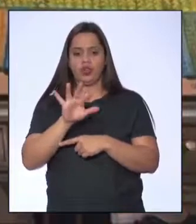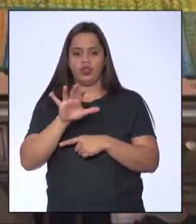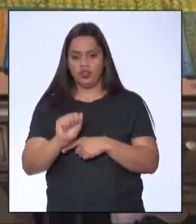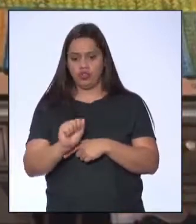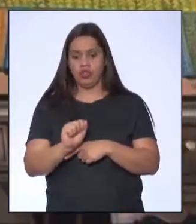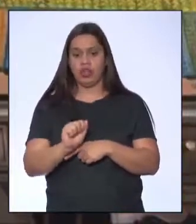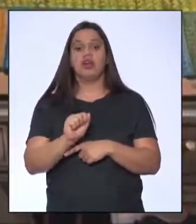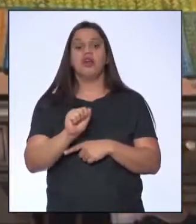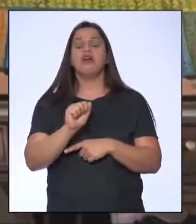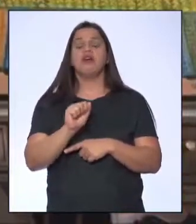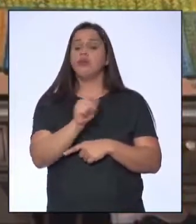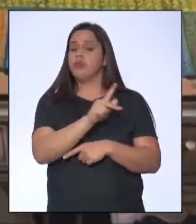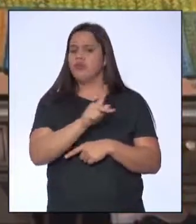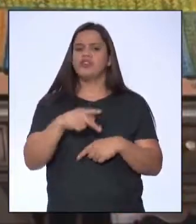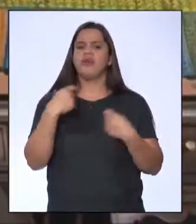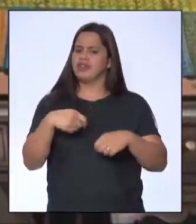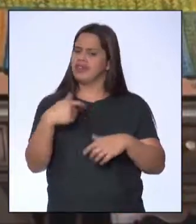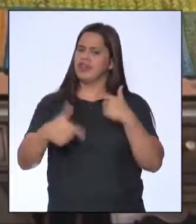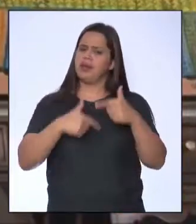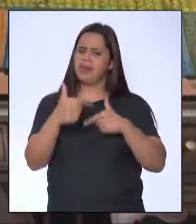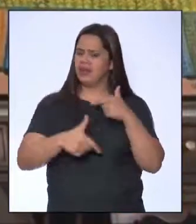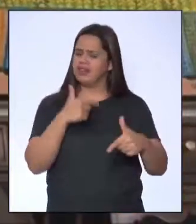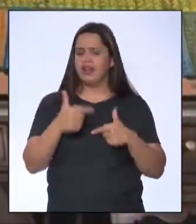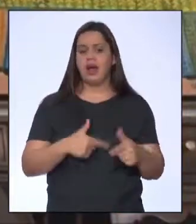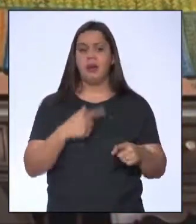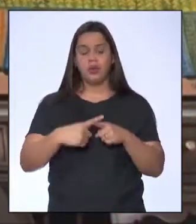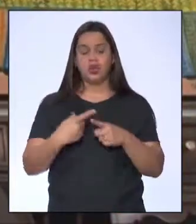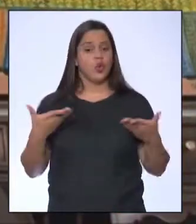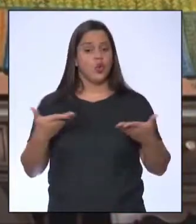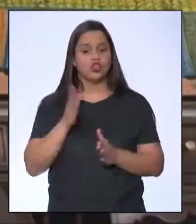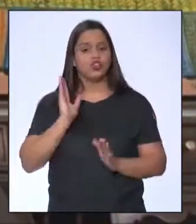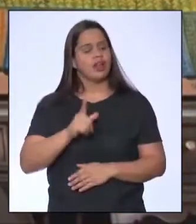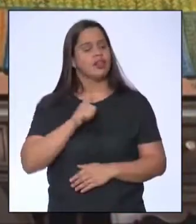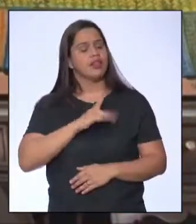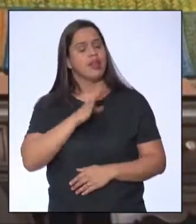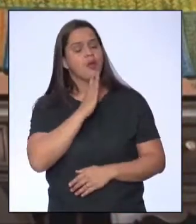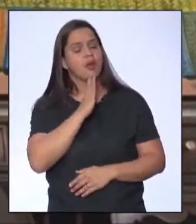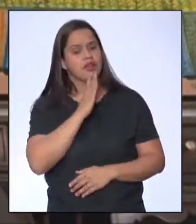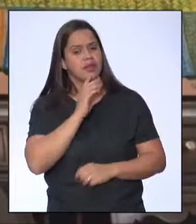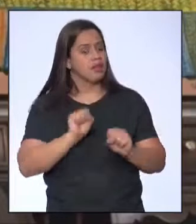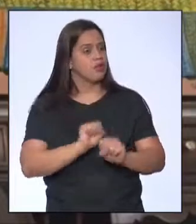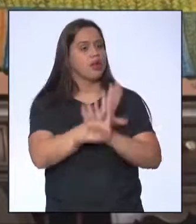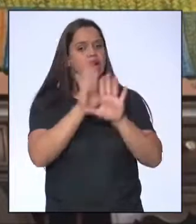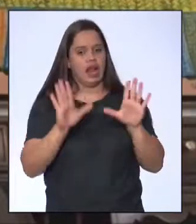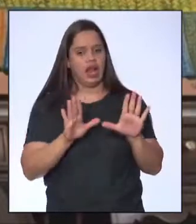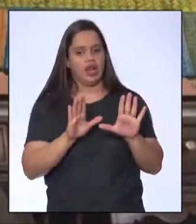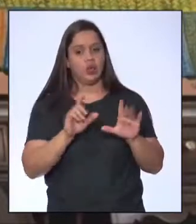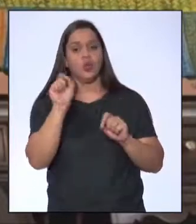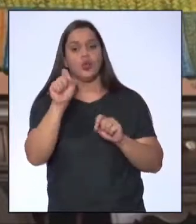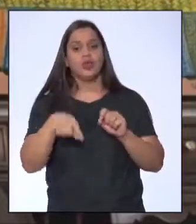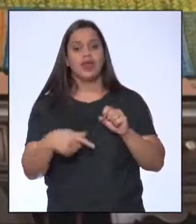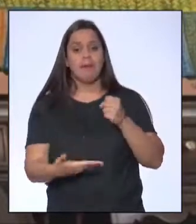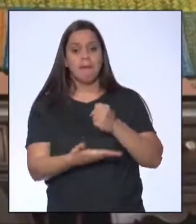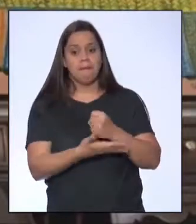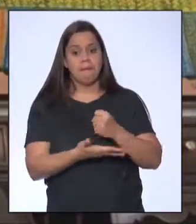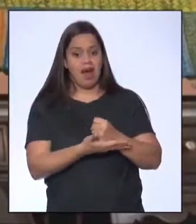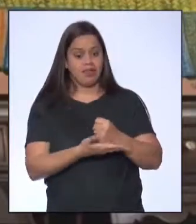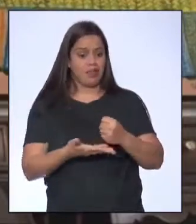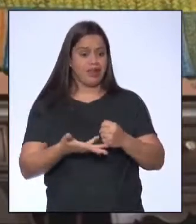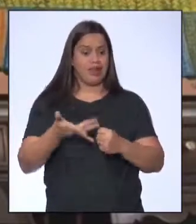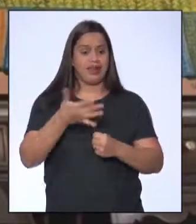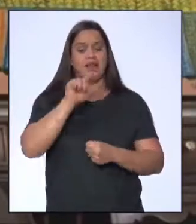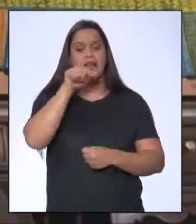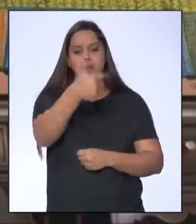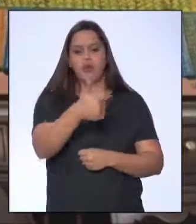palpite, mas a gente já tem hoje conhecimento muito claro do que é base para o que vem depois. Não é tudo, você não precisa